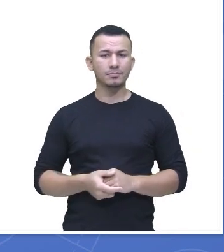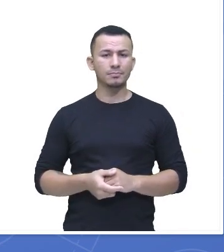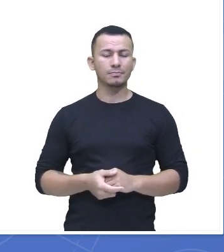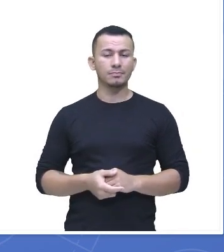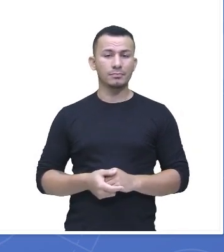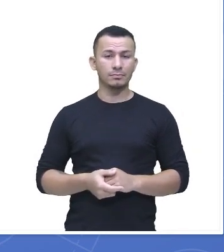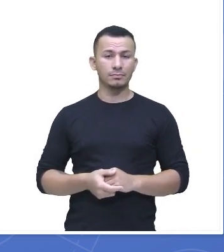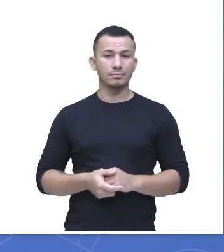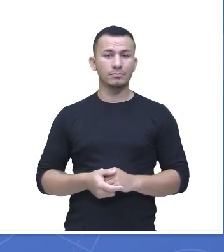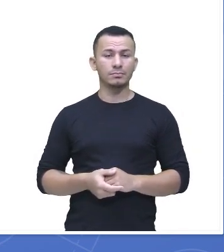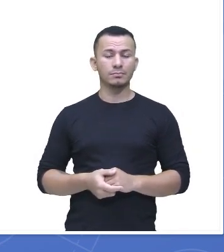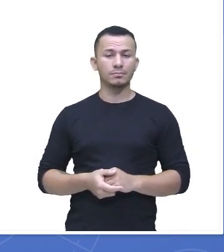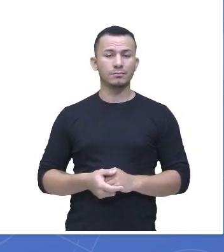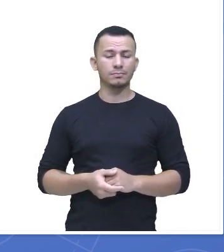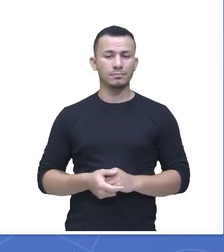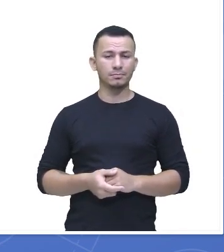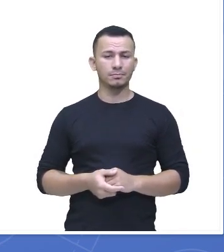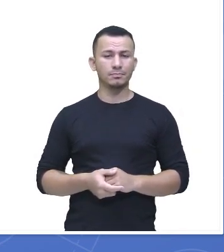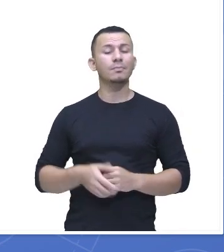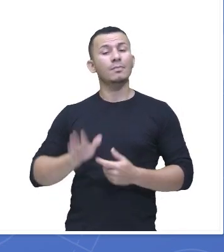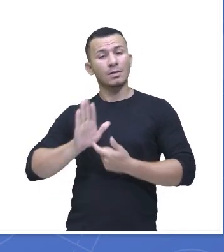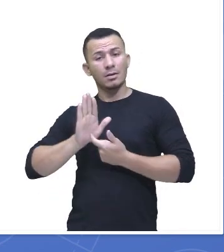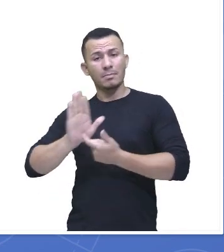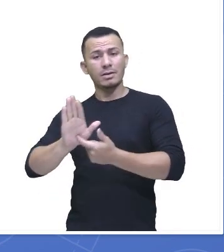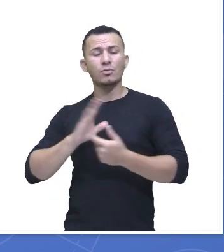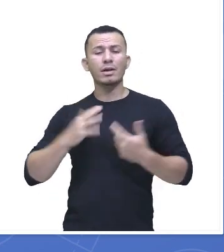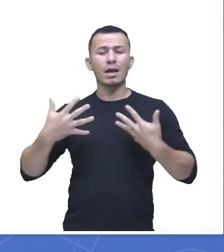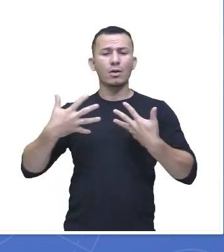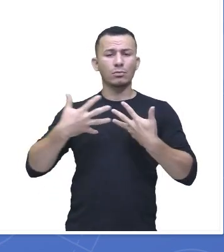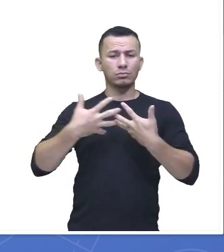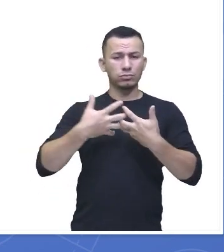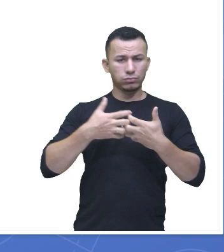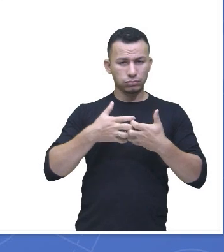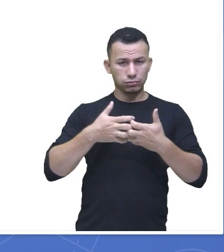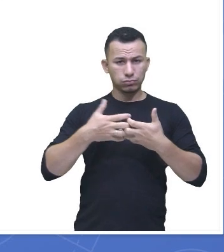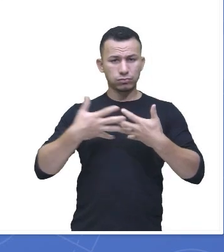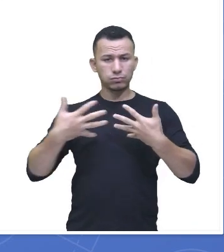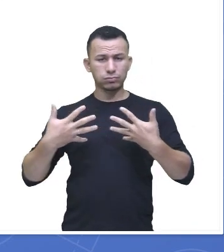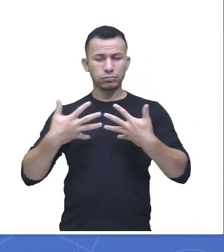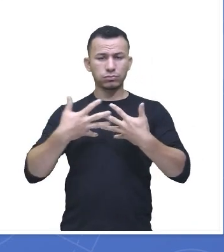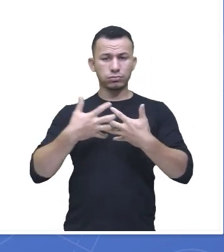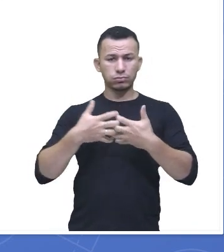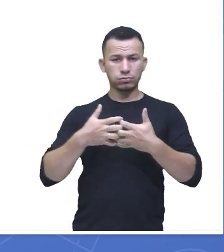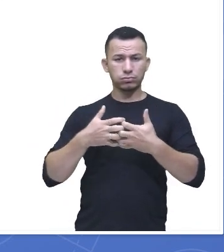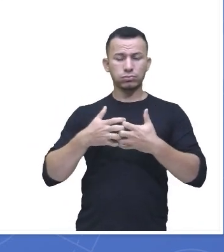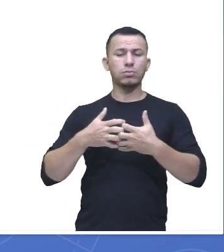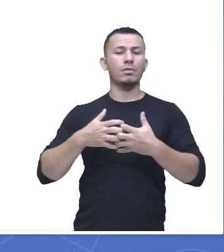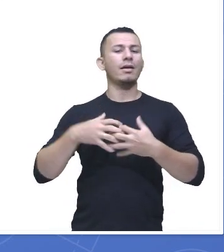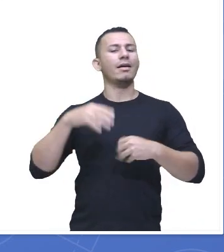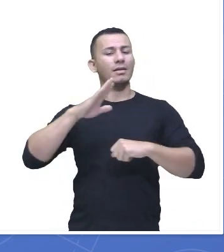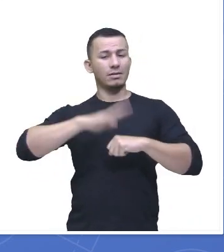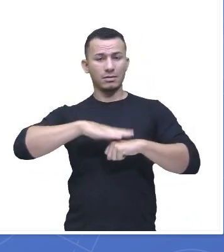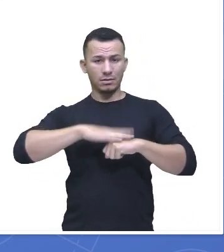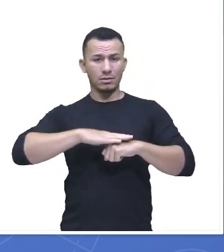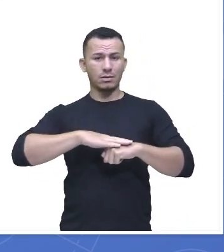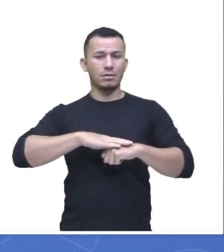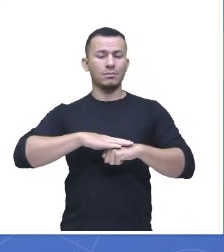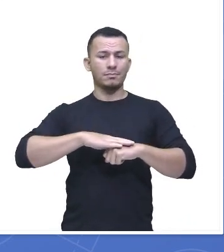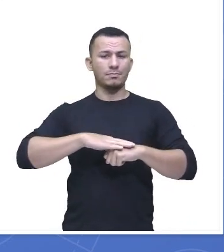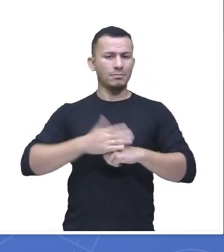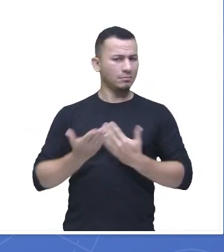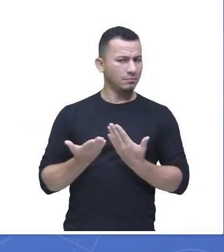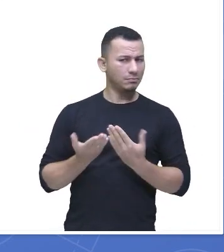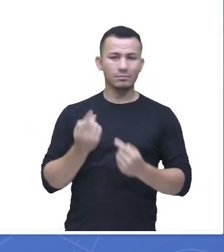Primeira afirmação, apresenta contração involuntária. A gente já sabe, né, que não é